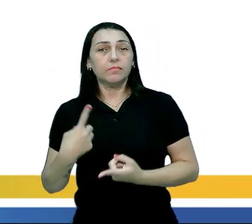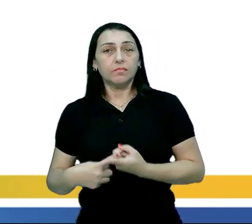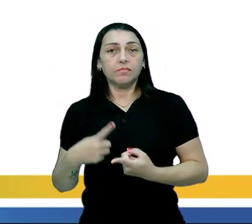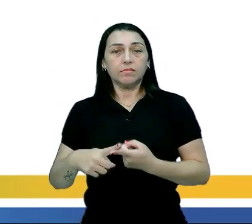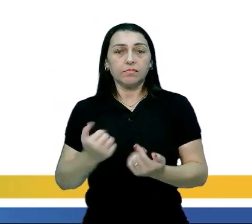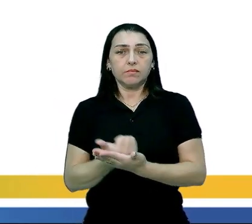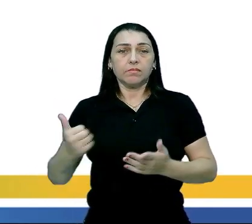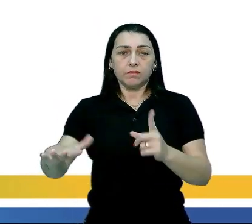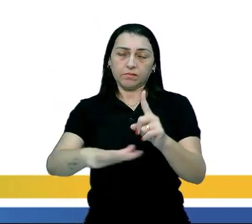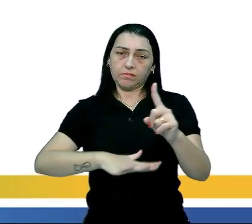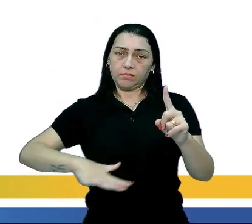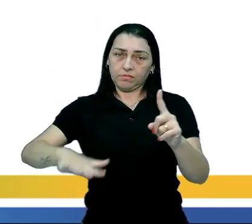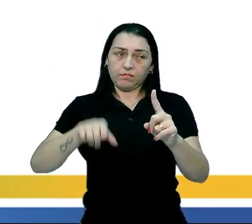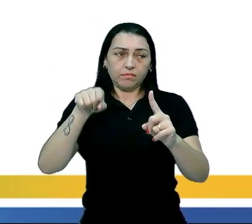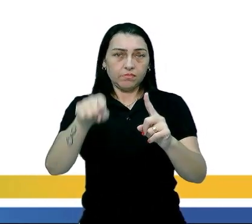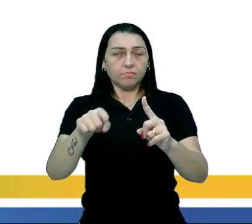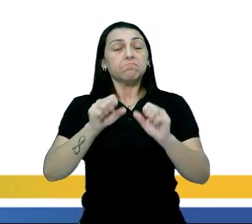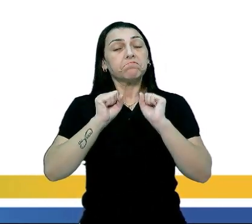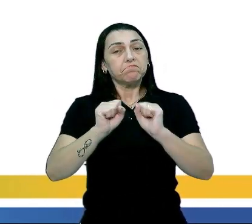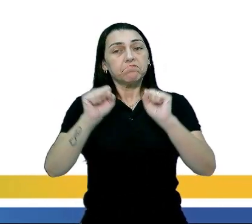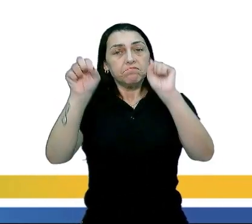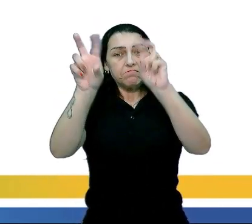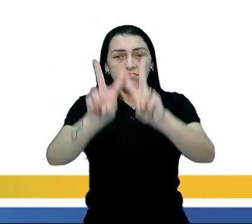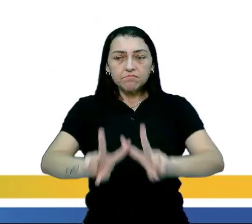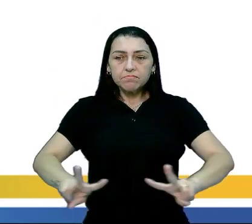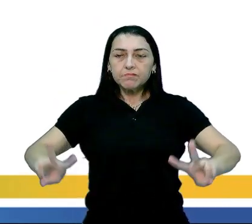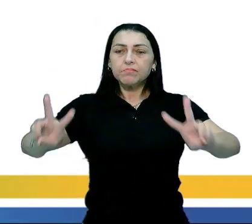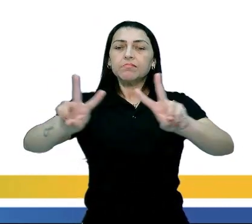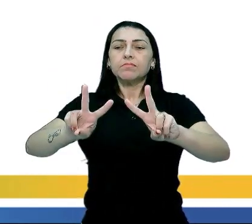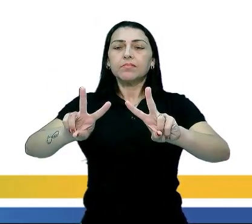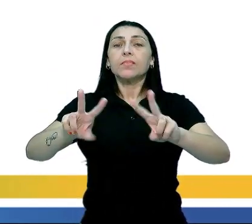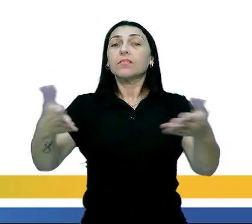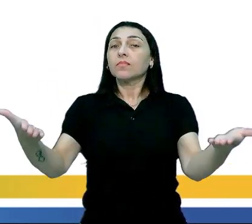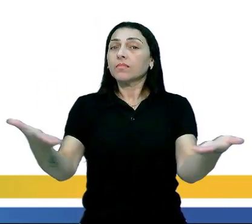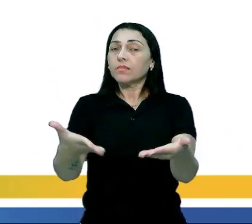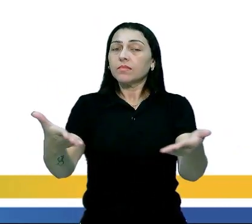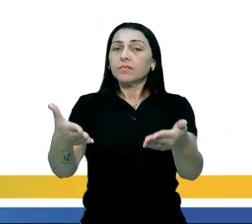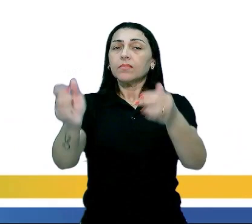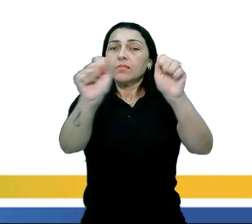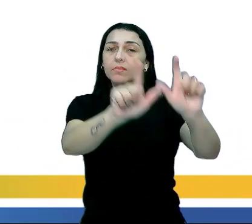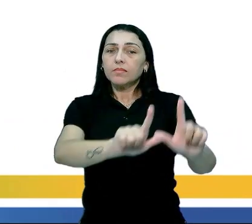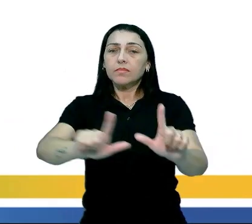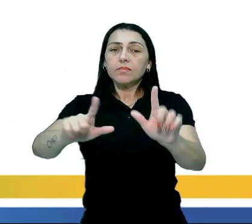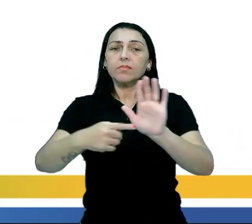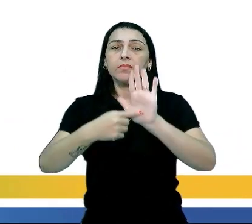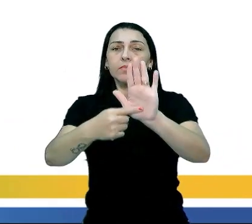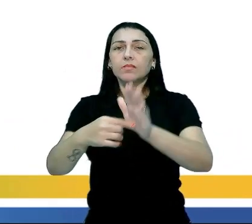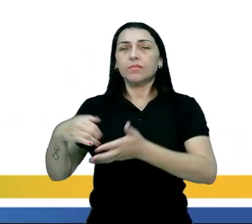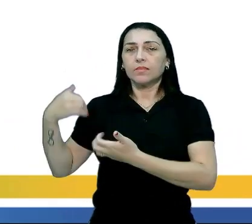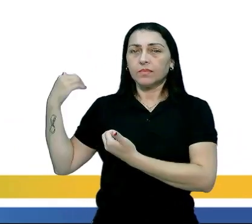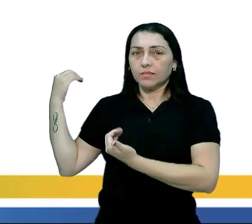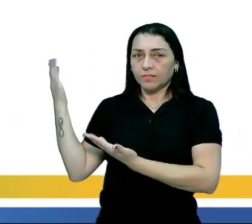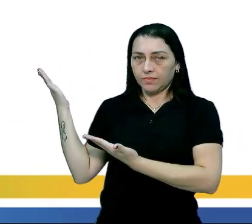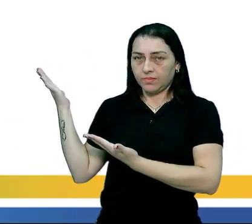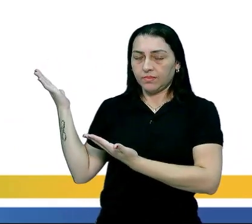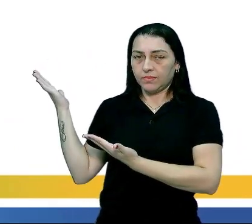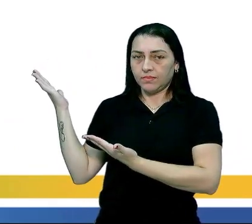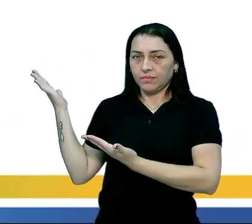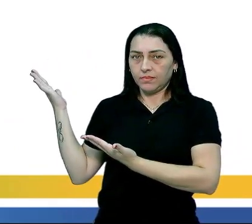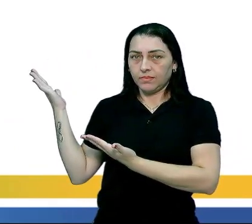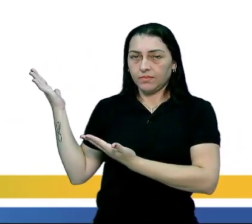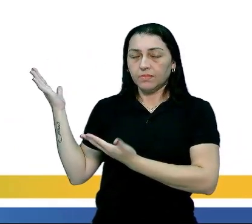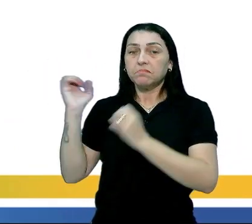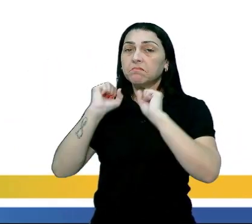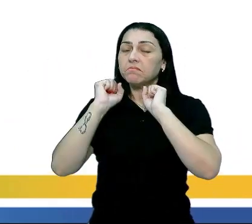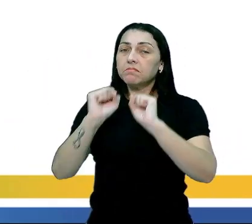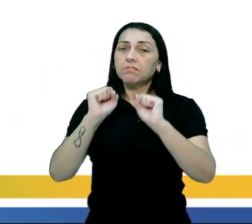a ação social, conforme vocês podem visualizar, agora na projeção que eu estou mostrando a todos vocês,